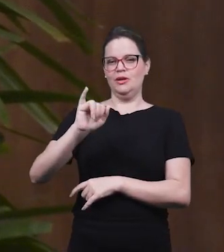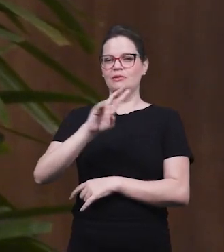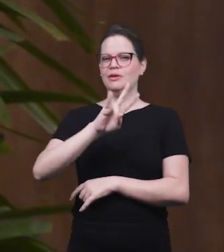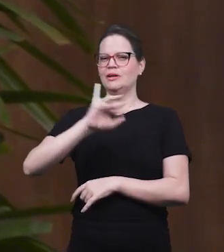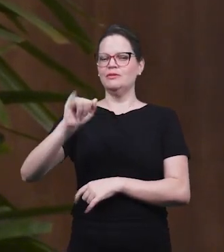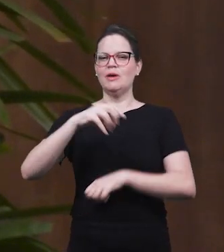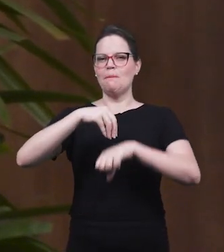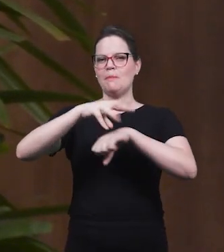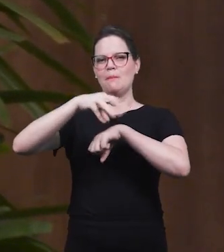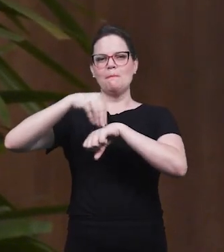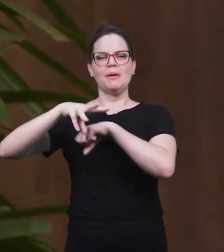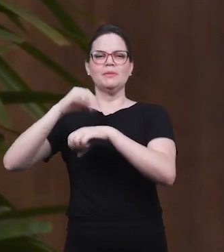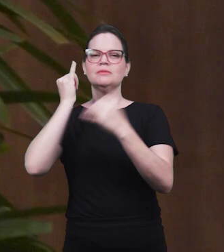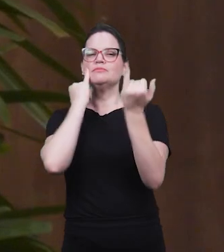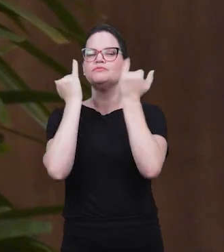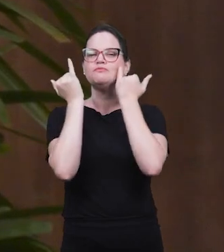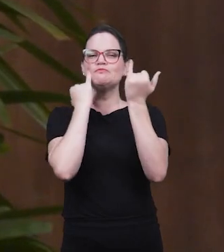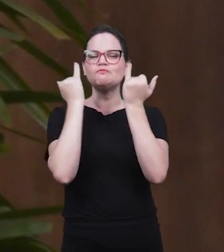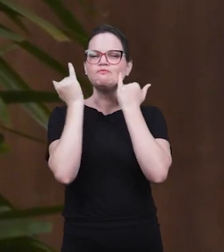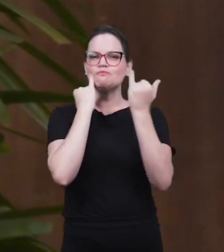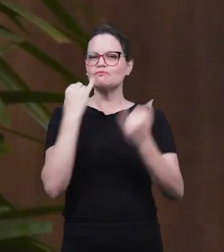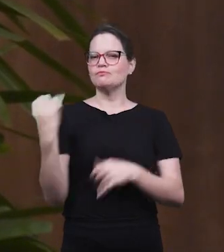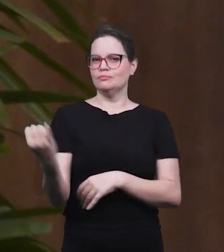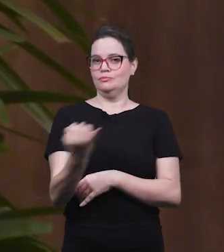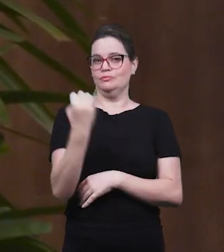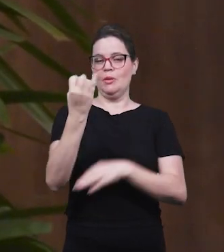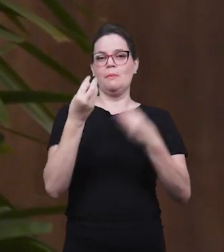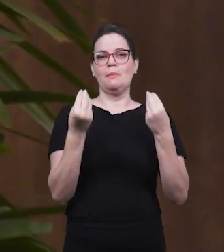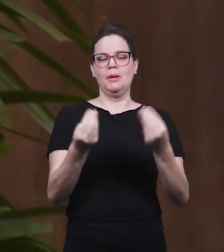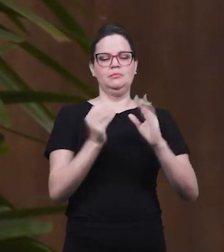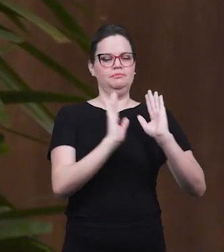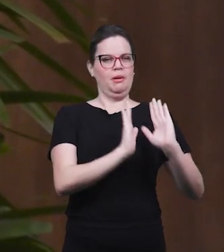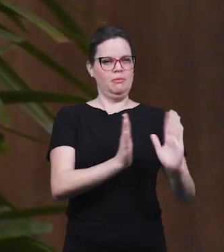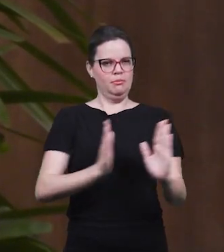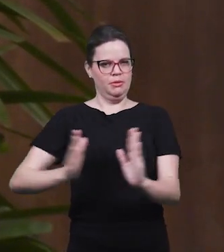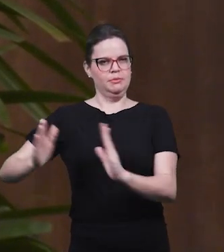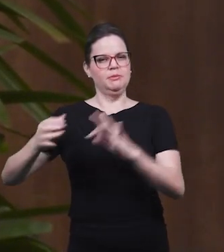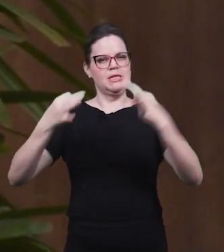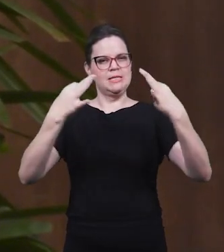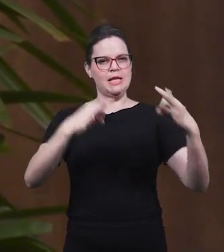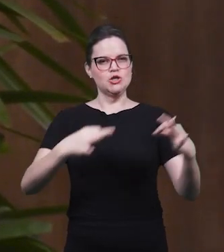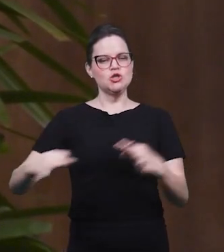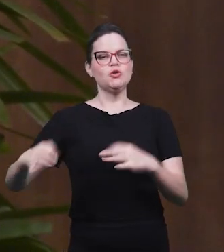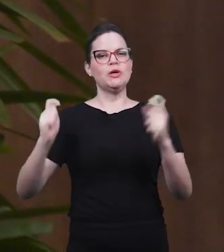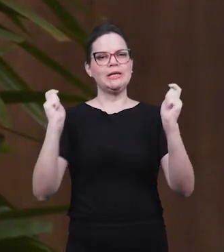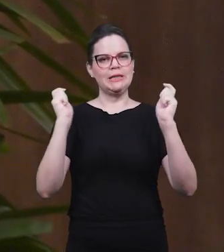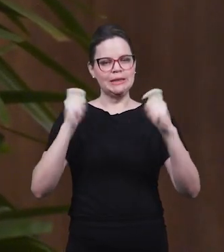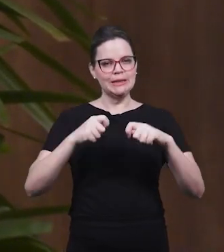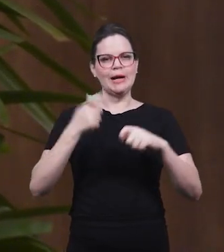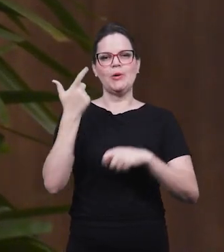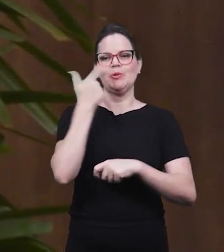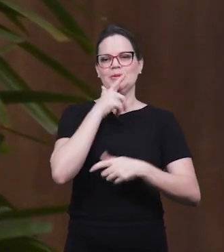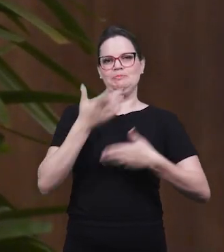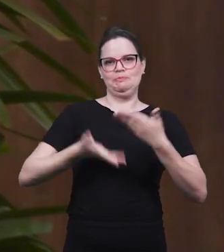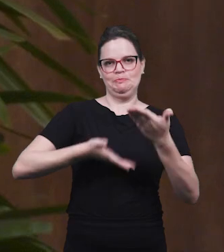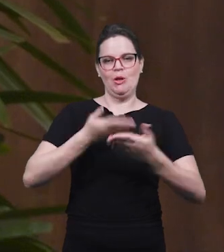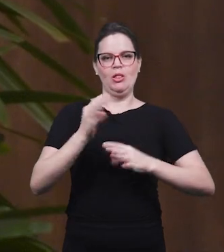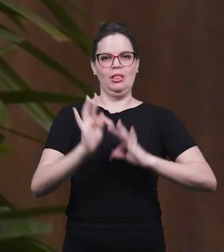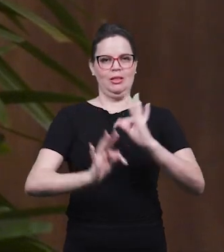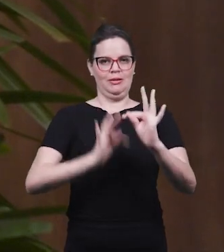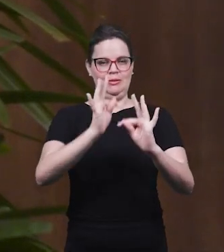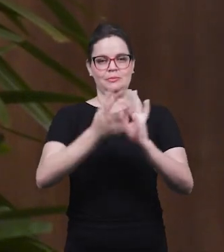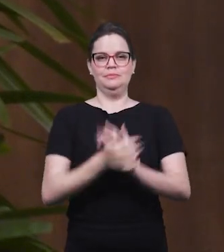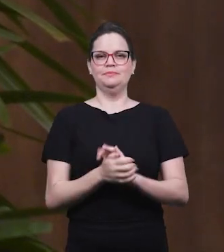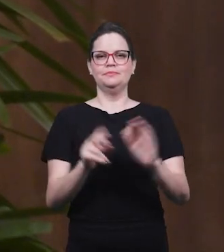informações essenciais sobre os procedimentos adequados a serem seguidos nessas situações. O tema abordado